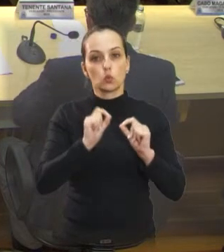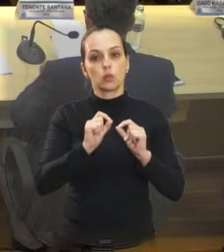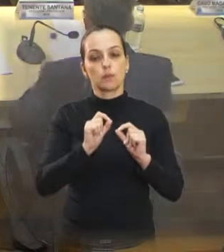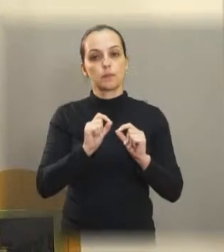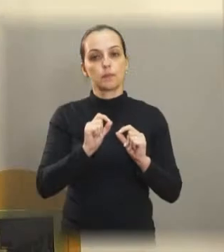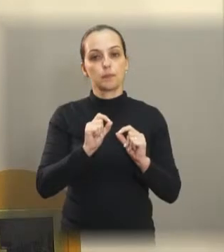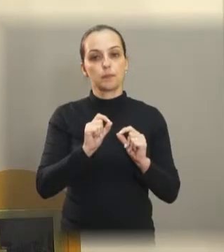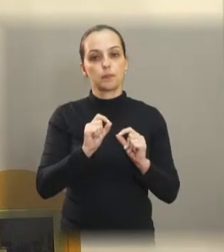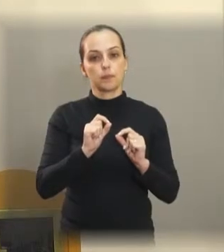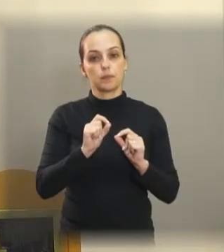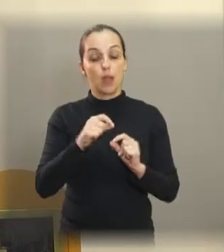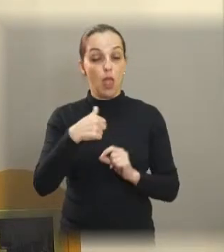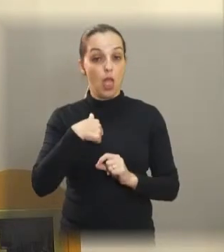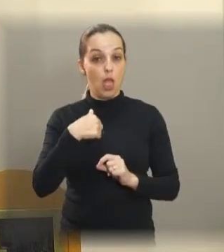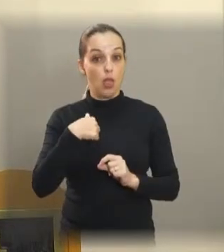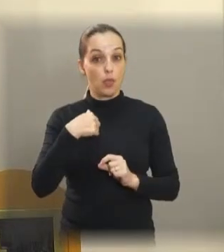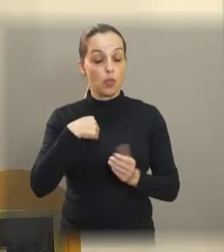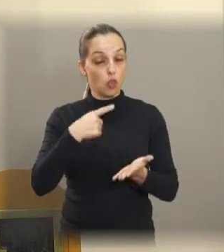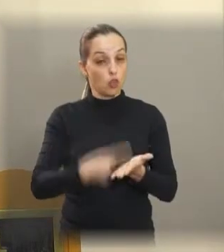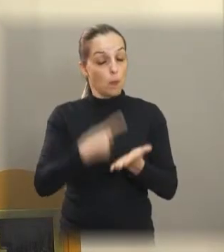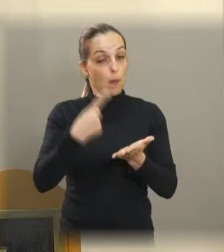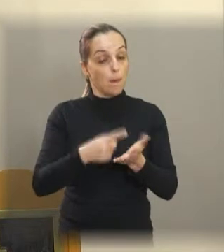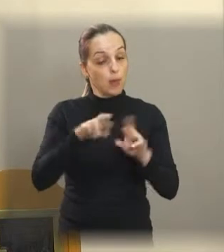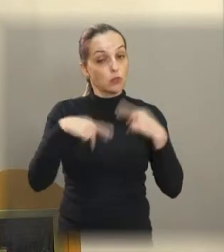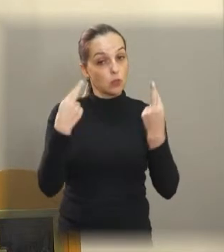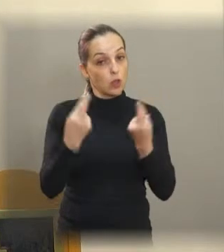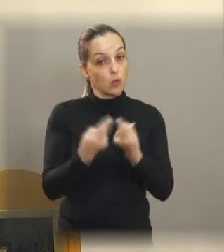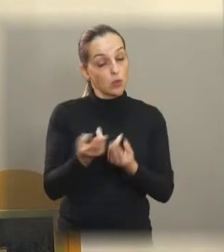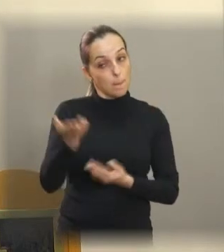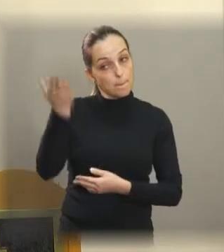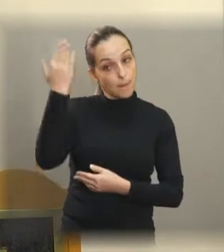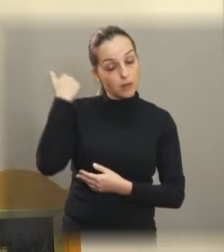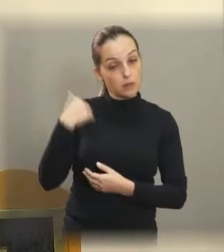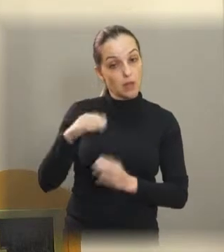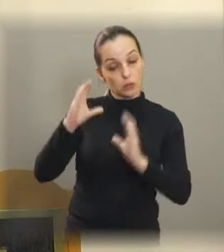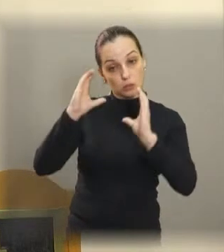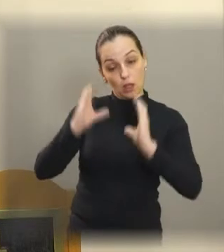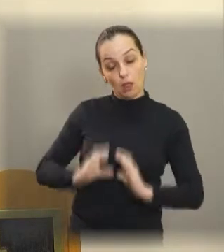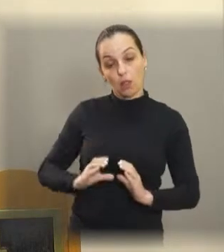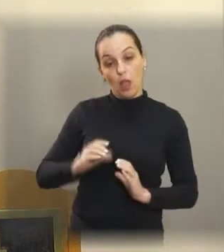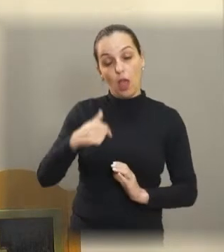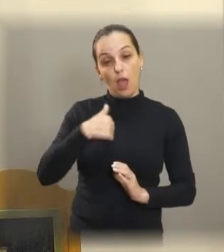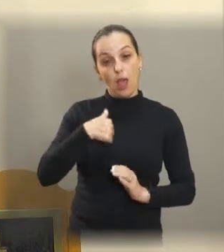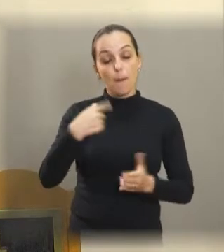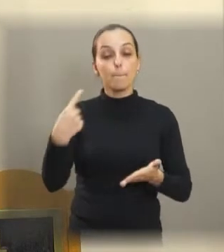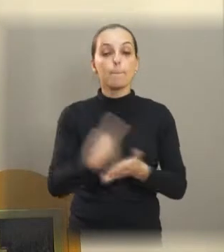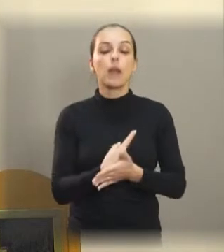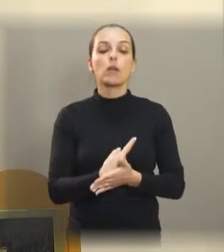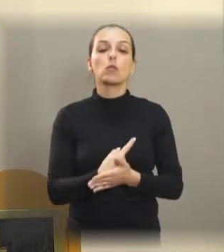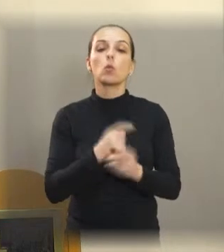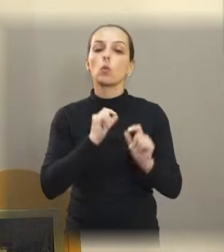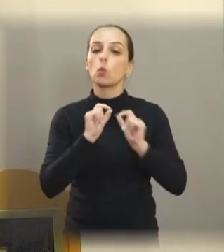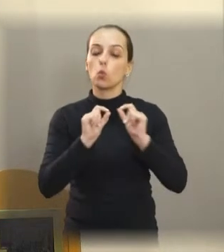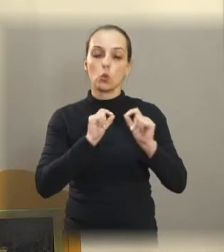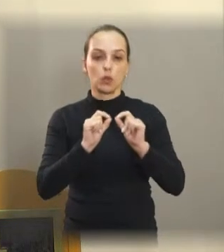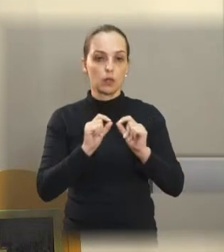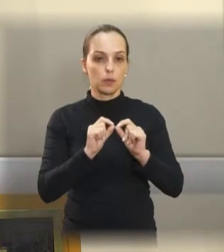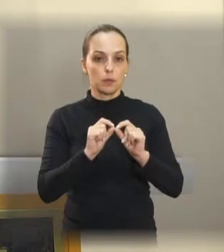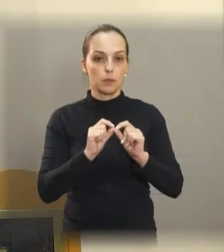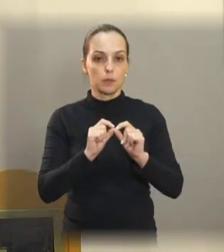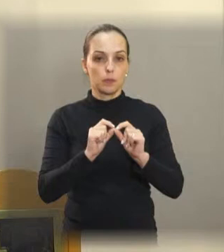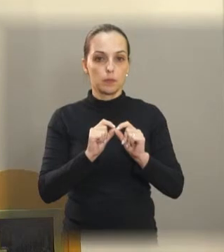colocando para vocês, eu me comprometi numa sessão cidadã, da qual foi questionada